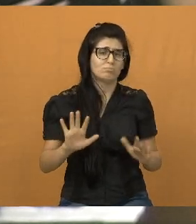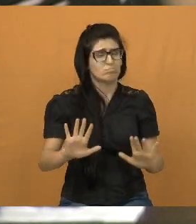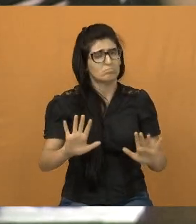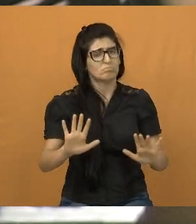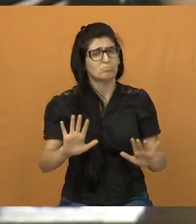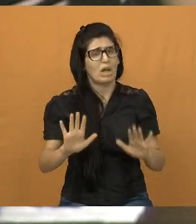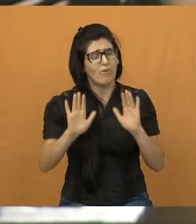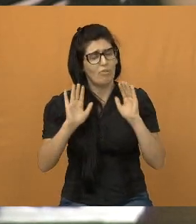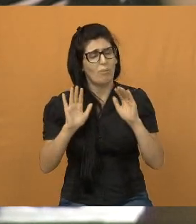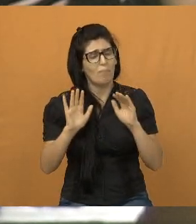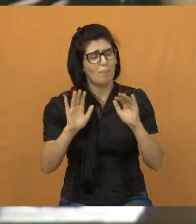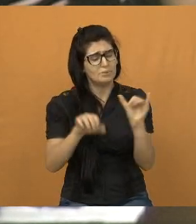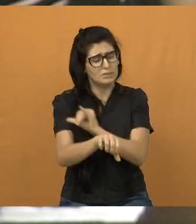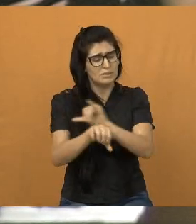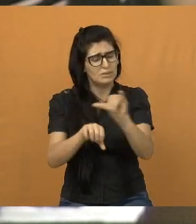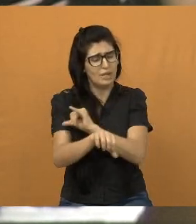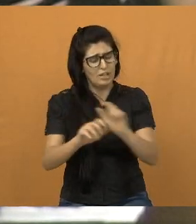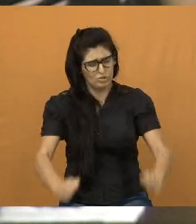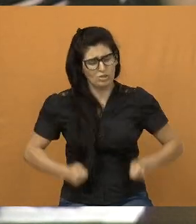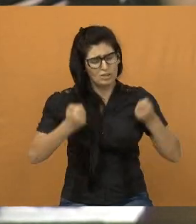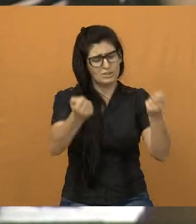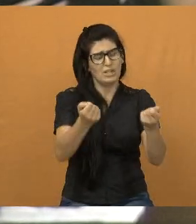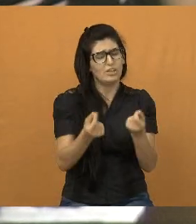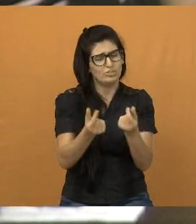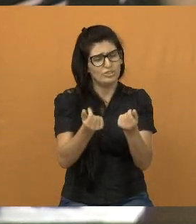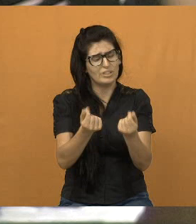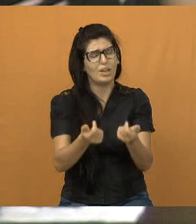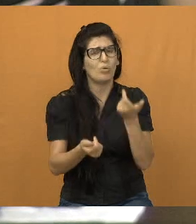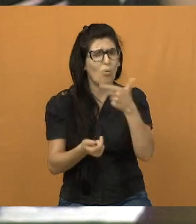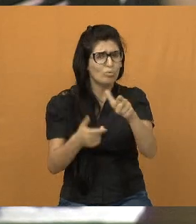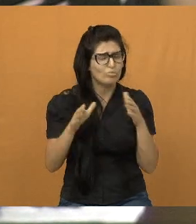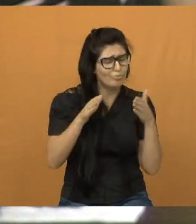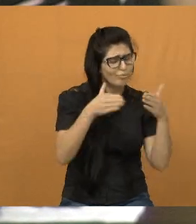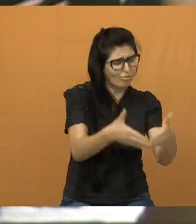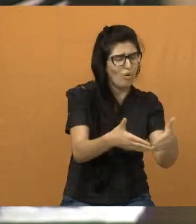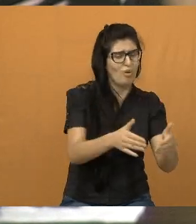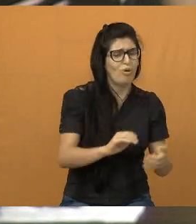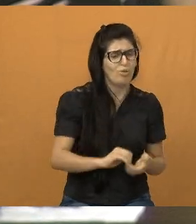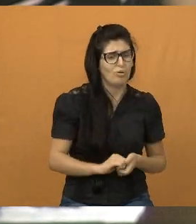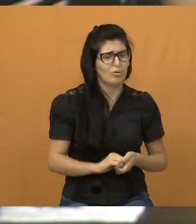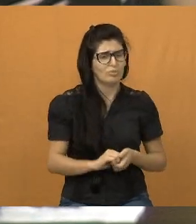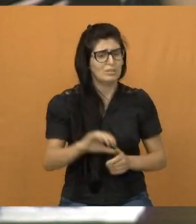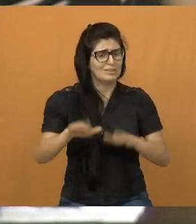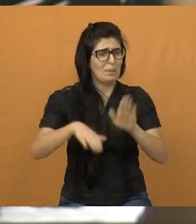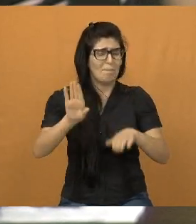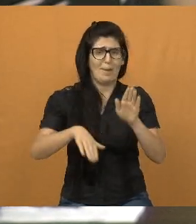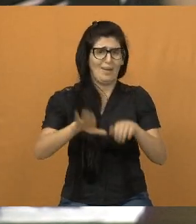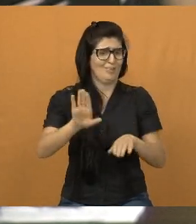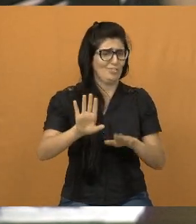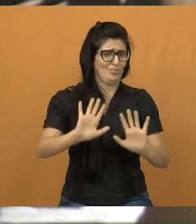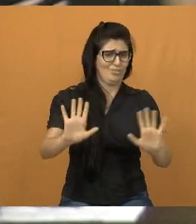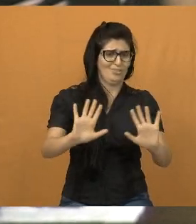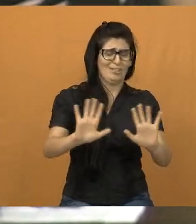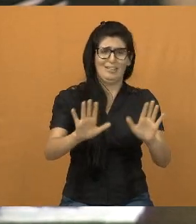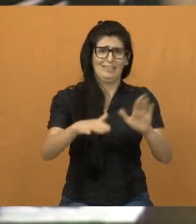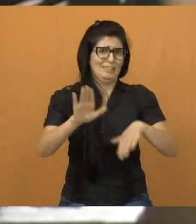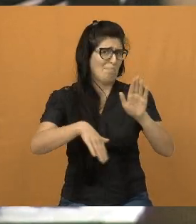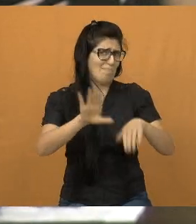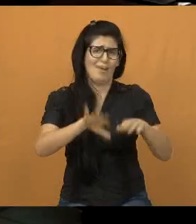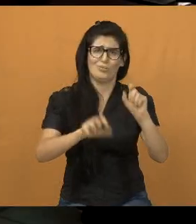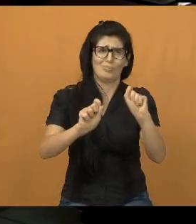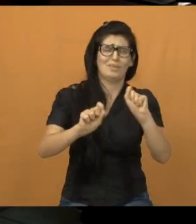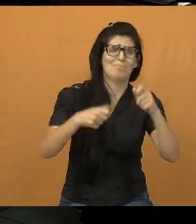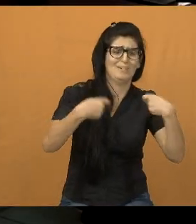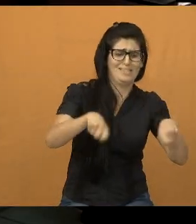dinheiro em outra coisa, porque, né, para quê? A gente tem que, conforme o que for acontecendo, é dinâmico. Hora. Muita calma